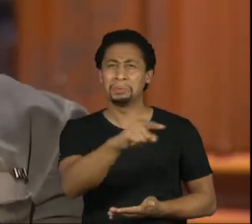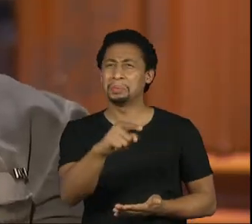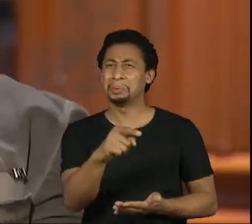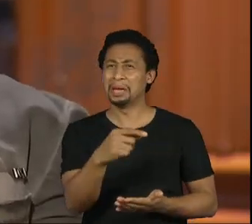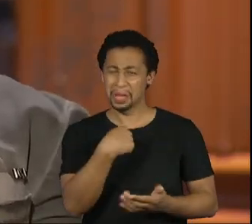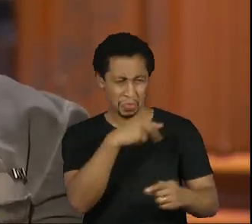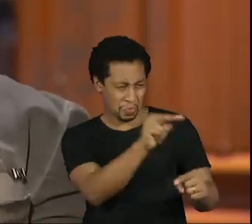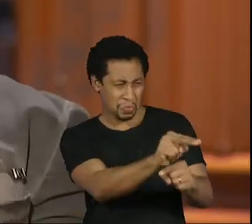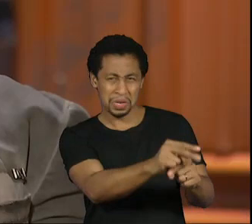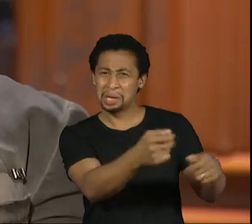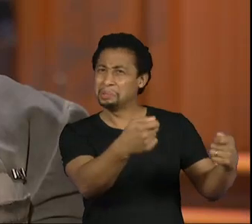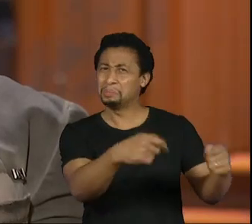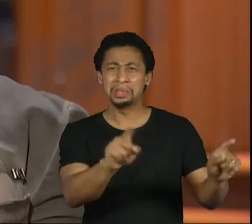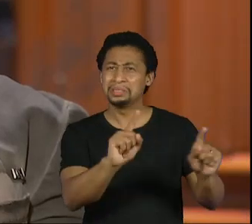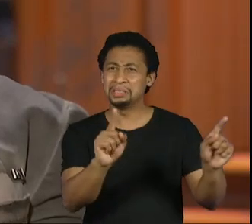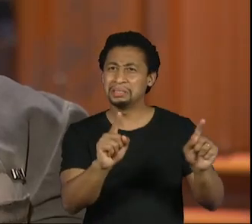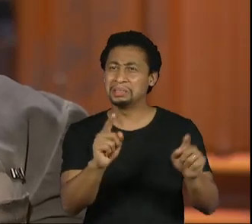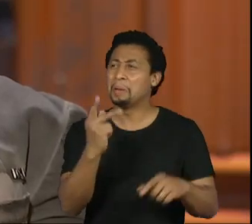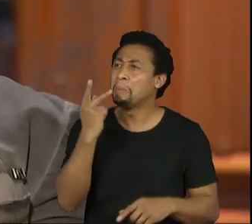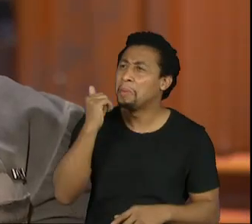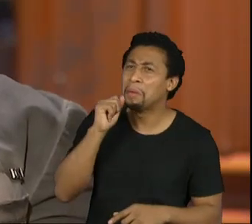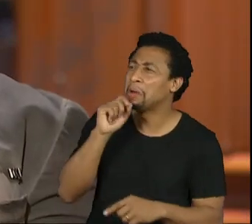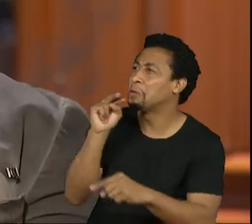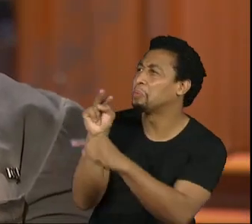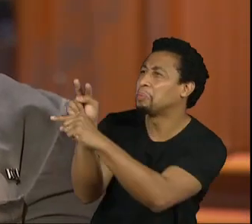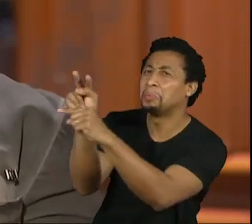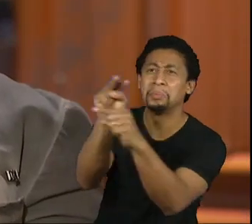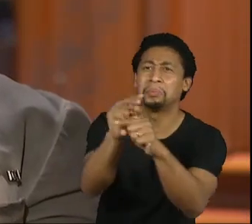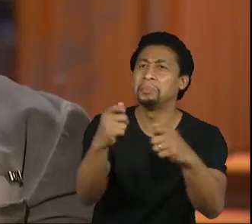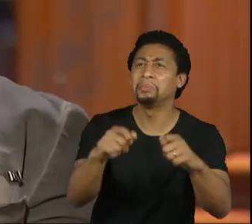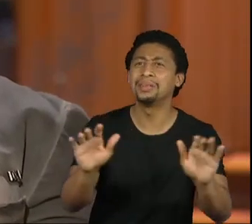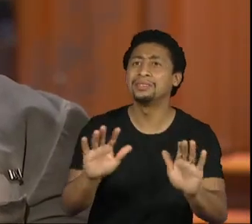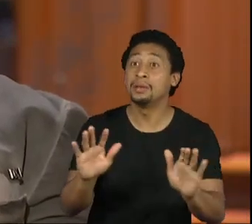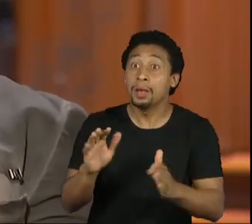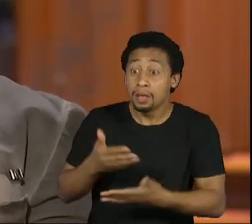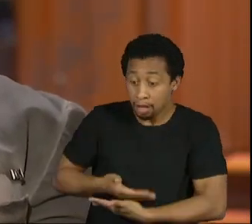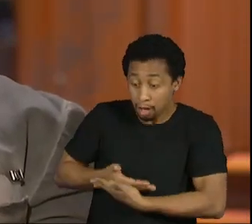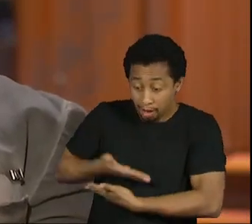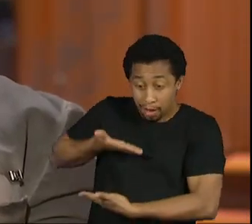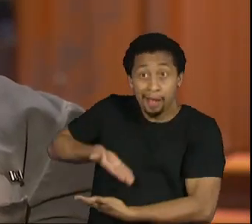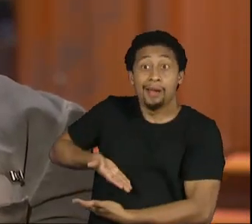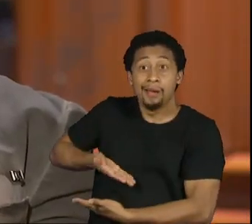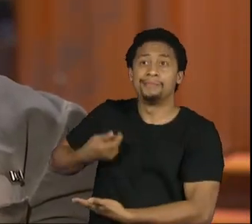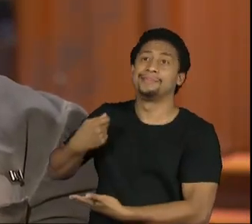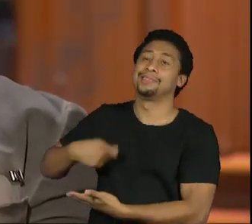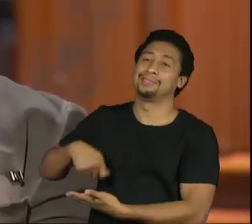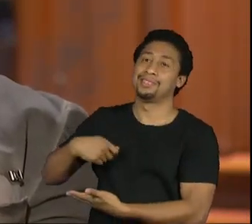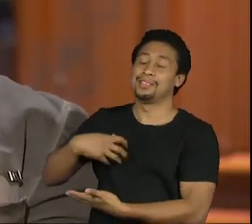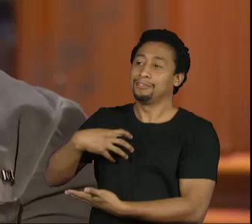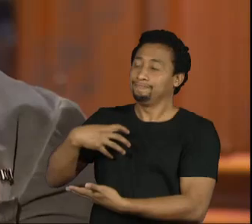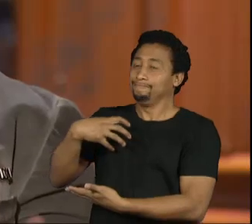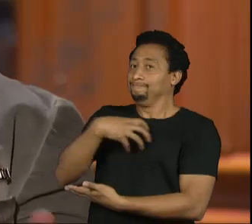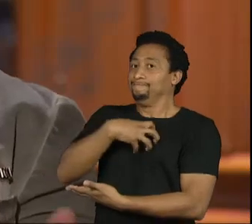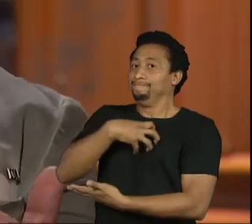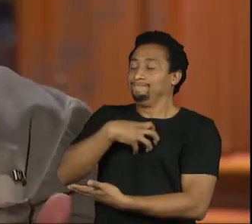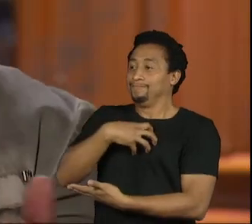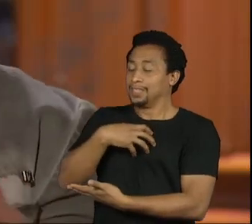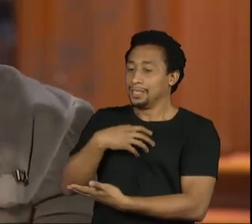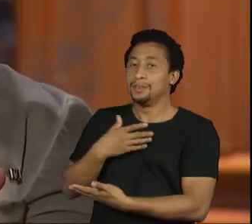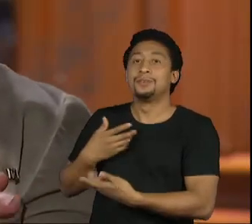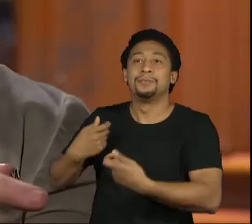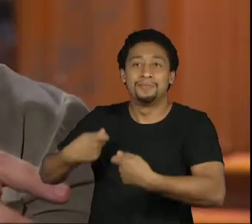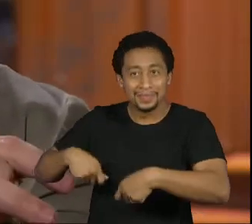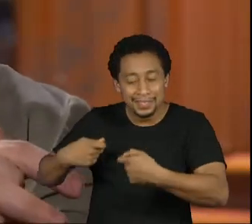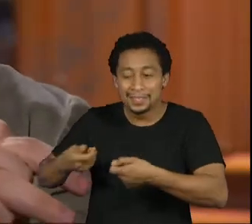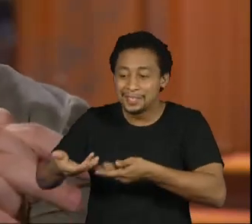E ali foi quando a minha filha nasceu falei eu acho que ela precisa Então eu preciso me sentir também necessário